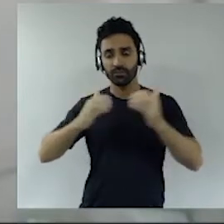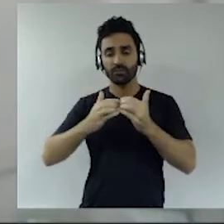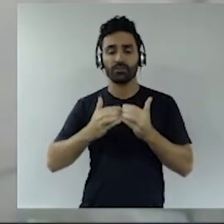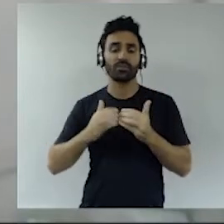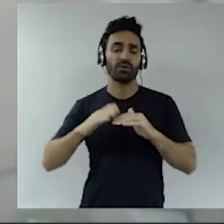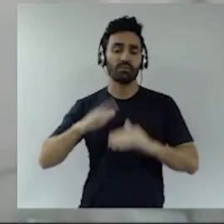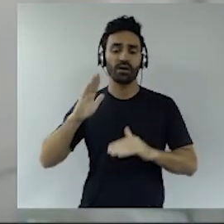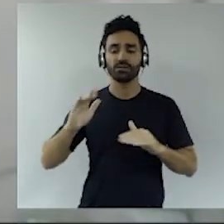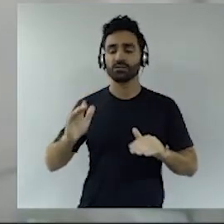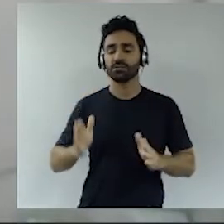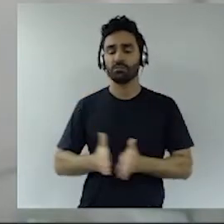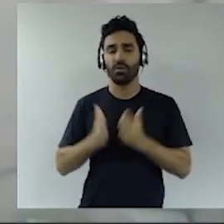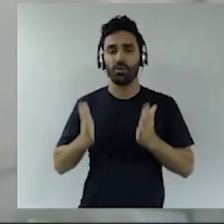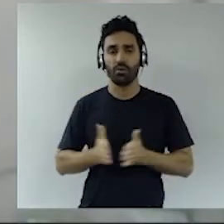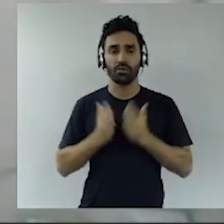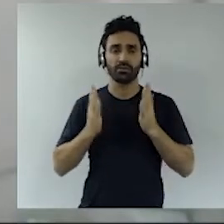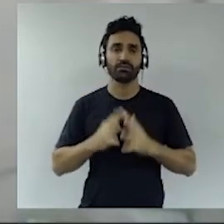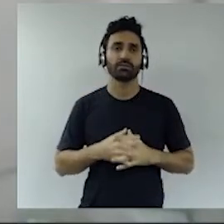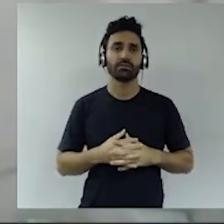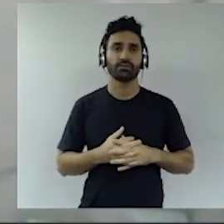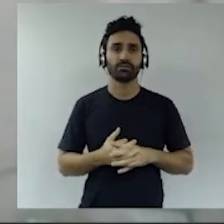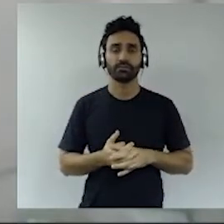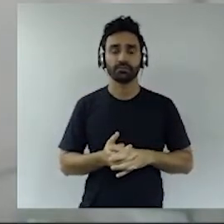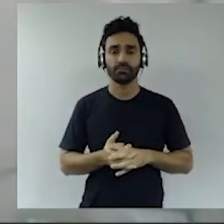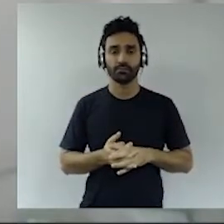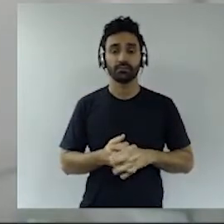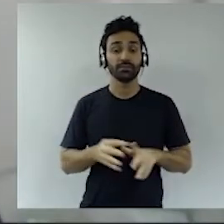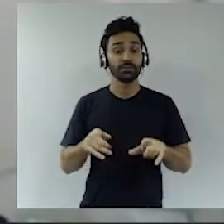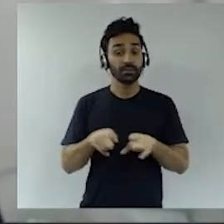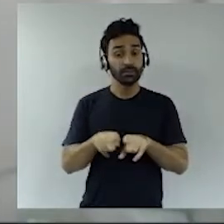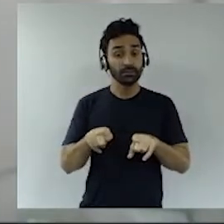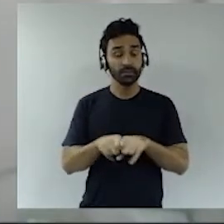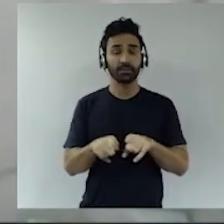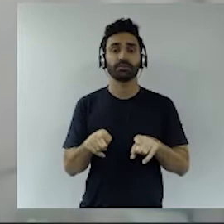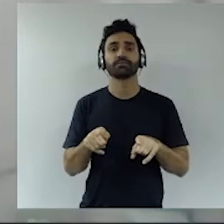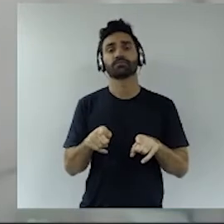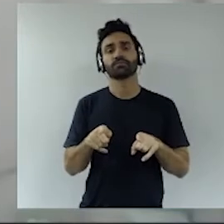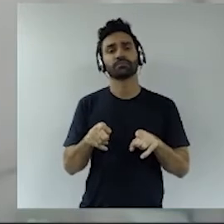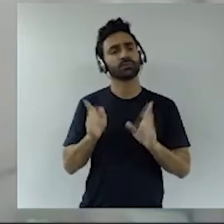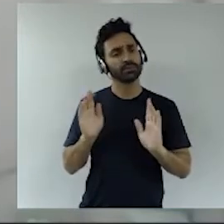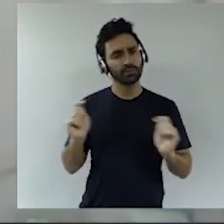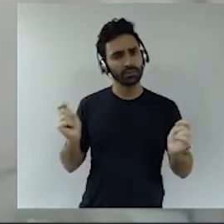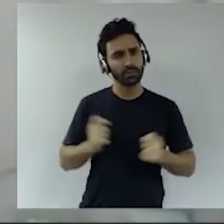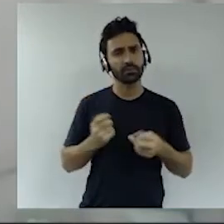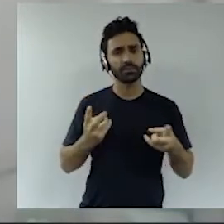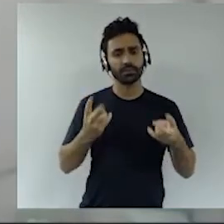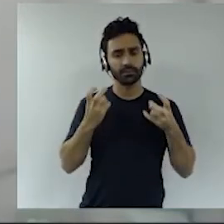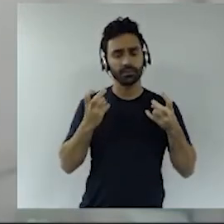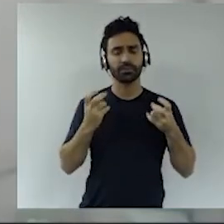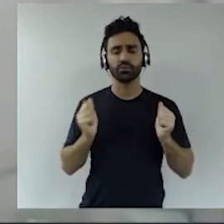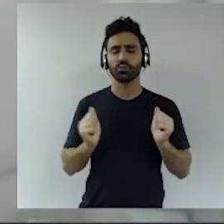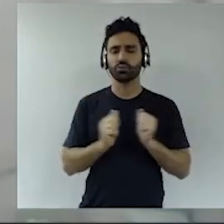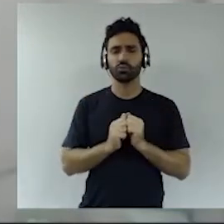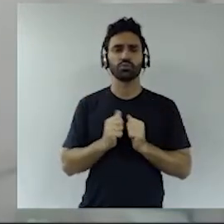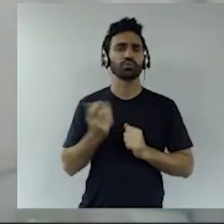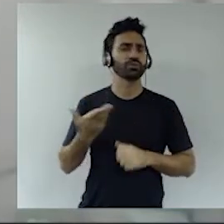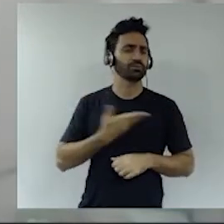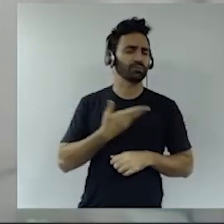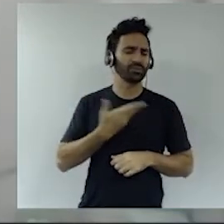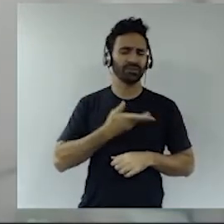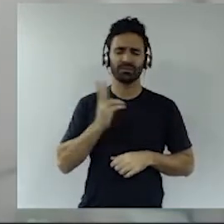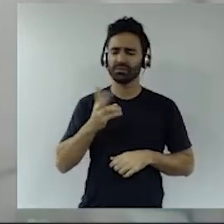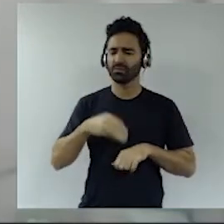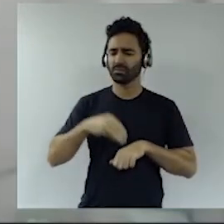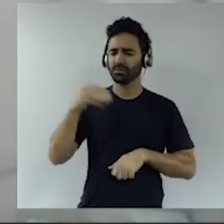mais carentes ou mais vulneráveis. Da mesma forma, como se percebe com meu queridíssimo e sempre